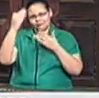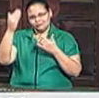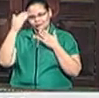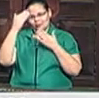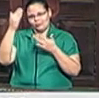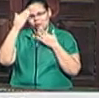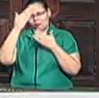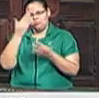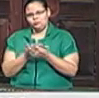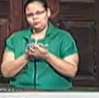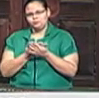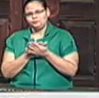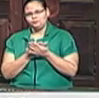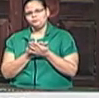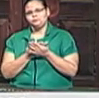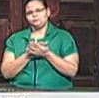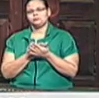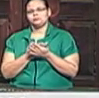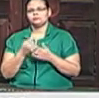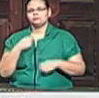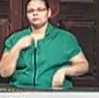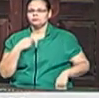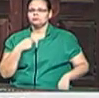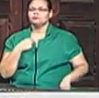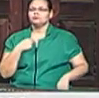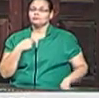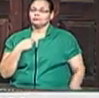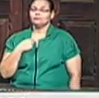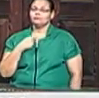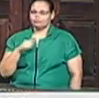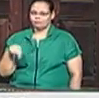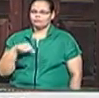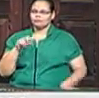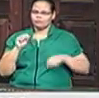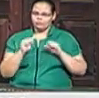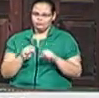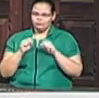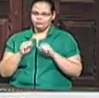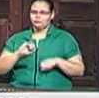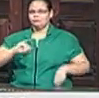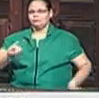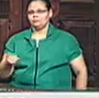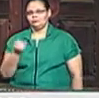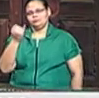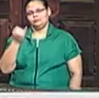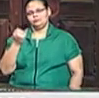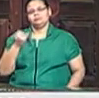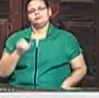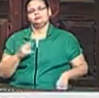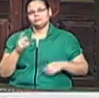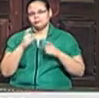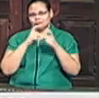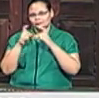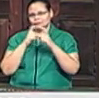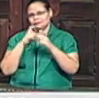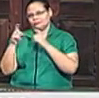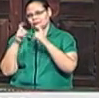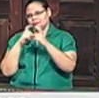a confiança que me foi depositada. Aqui nós tivemos a oportunidade de estabelecer grandes